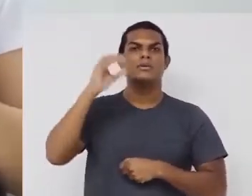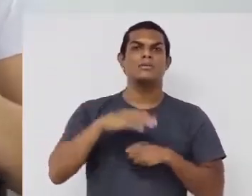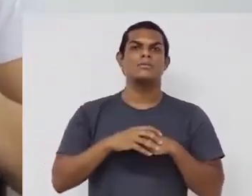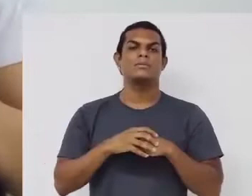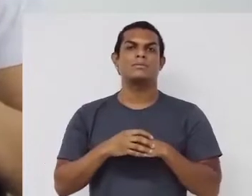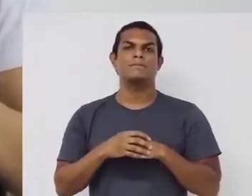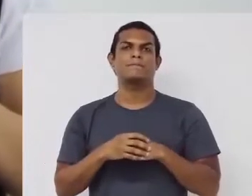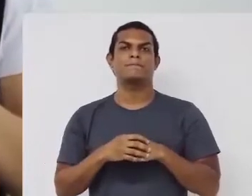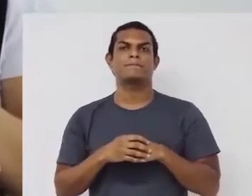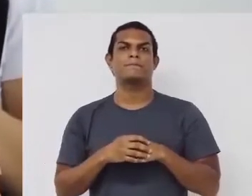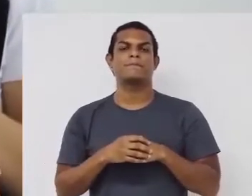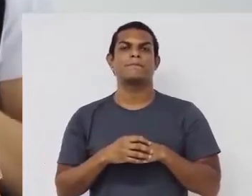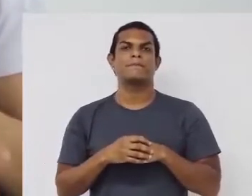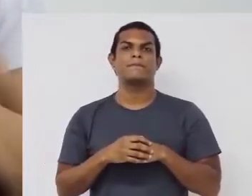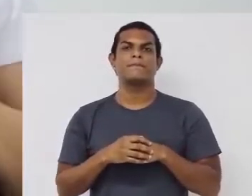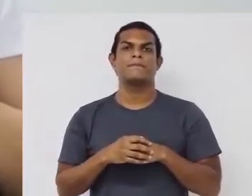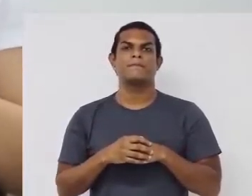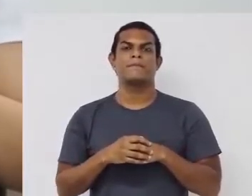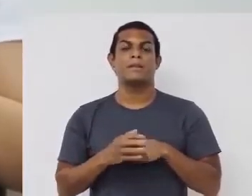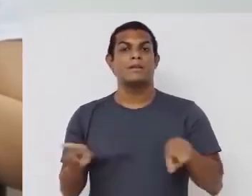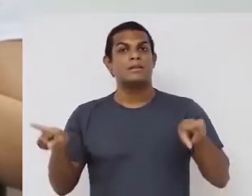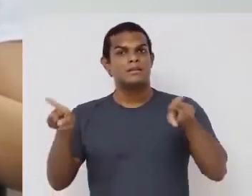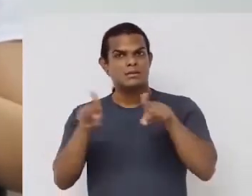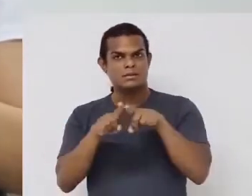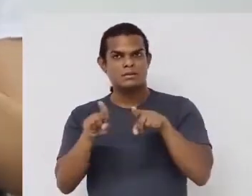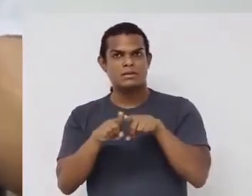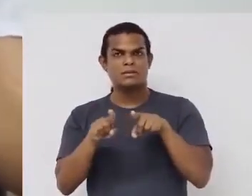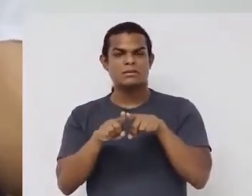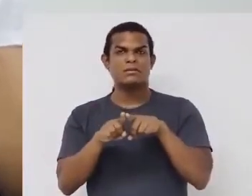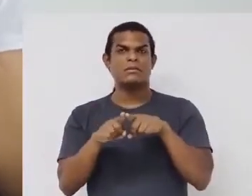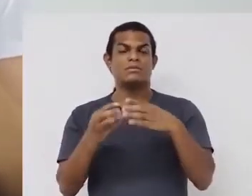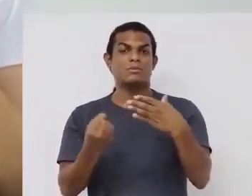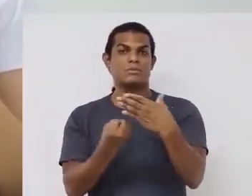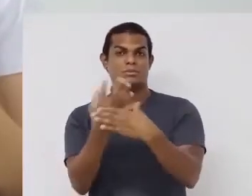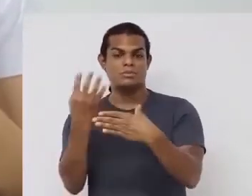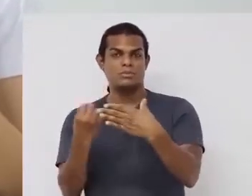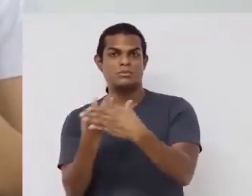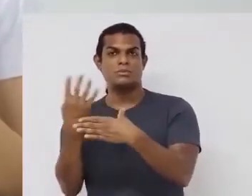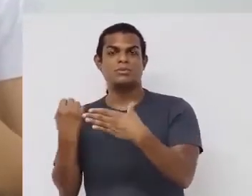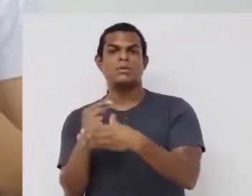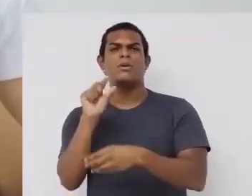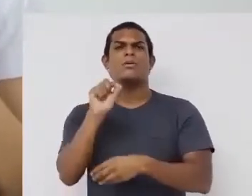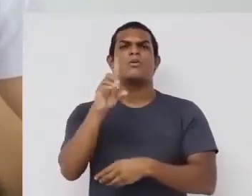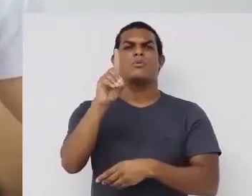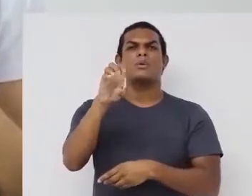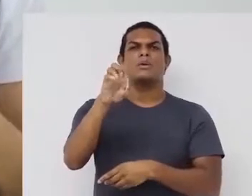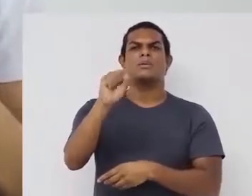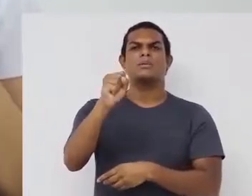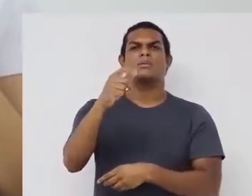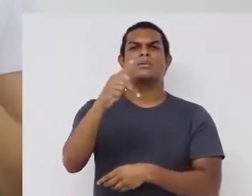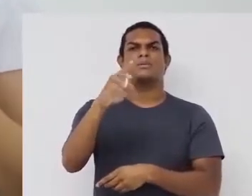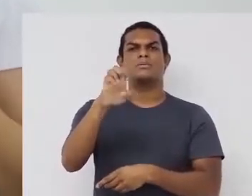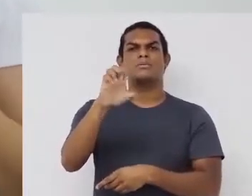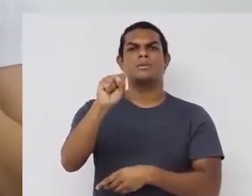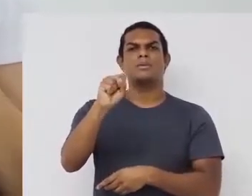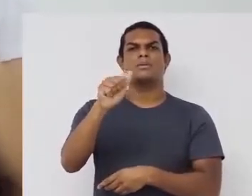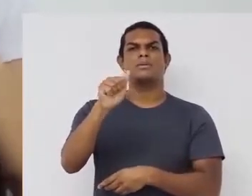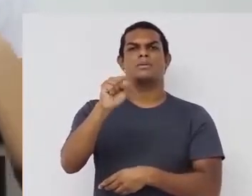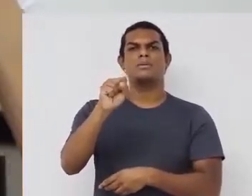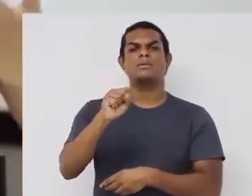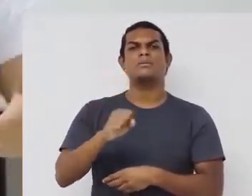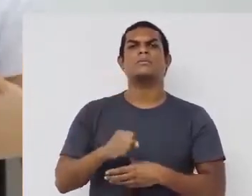algo profundamente ligado ao processo produtivo, o que são as minhas despesas, que não